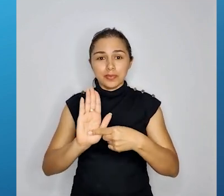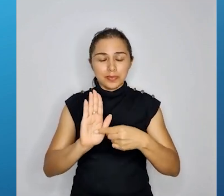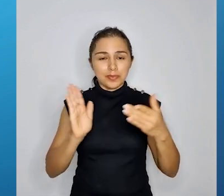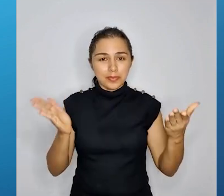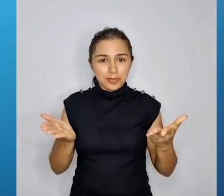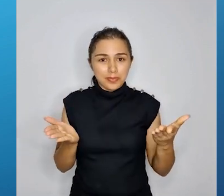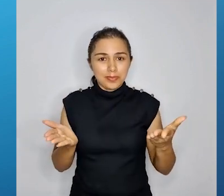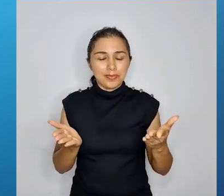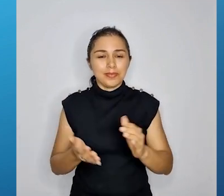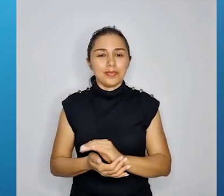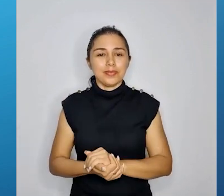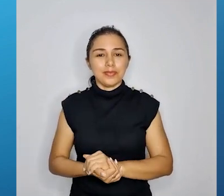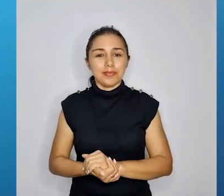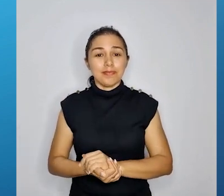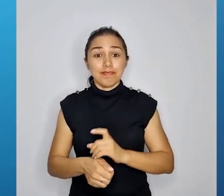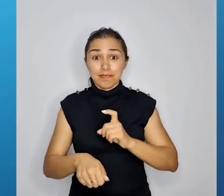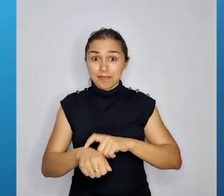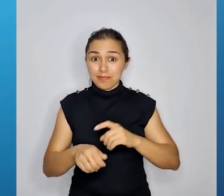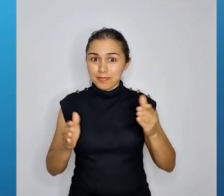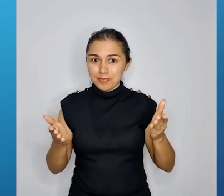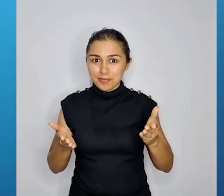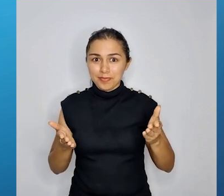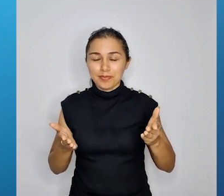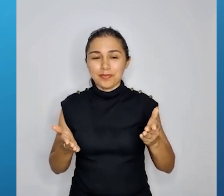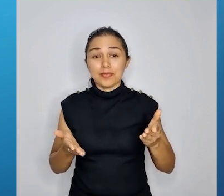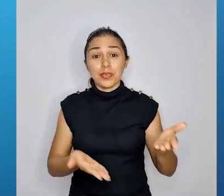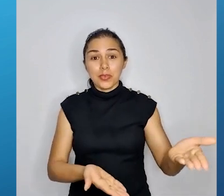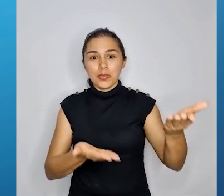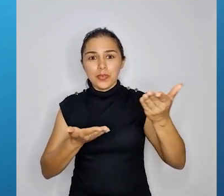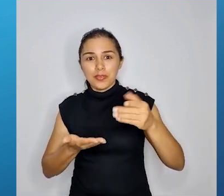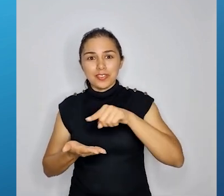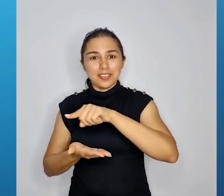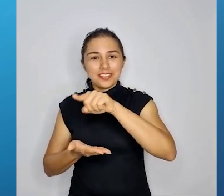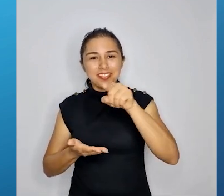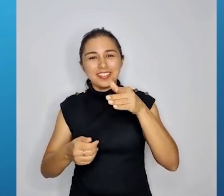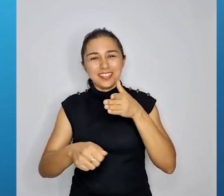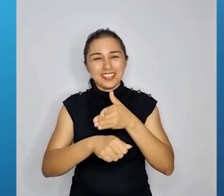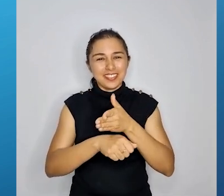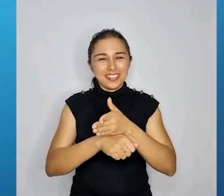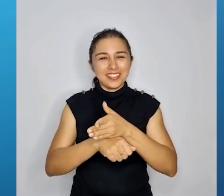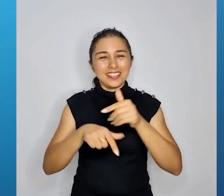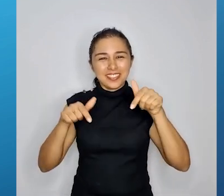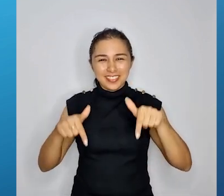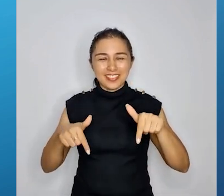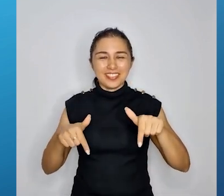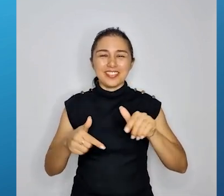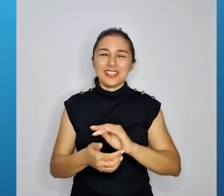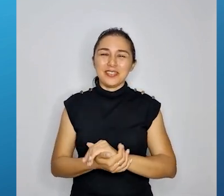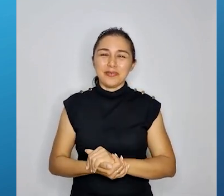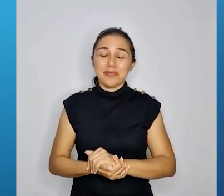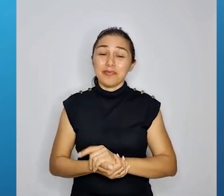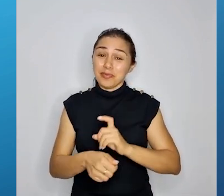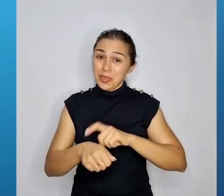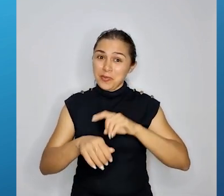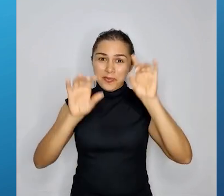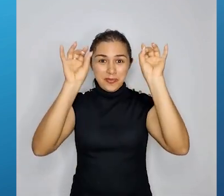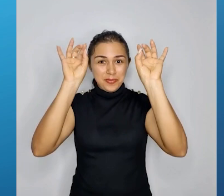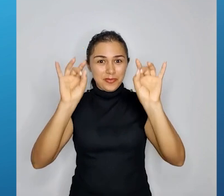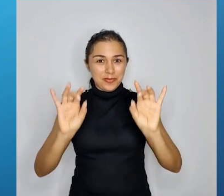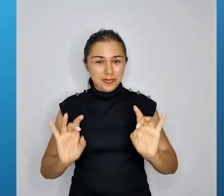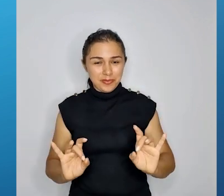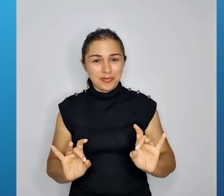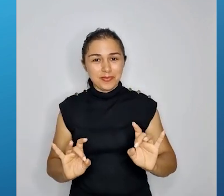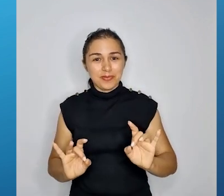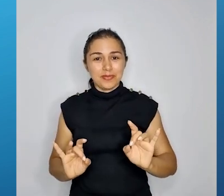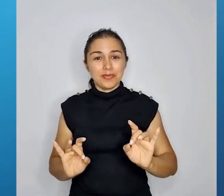hoje. Agora, nesse exato momento, eu te convido a participar conosco. Esse é um momento muito especial,